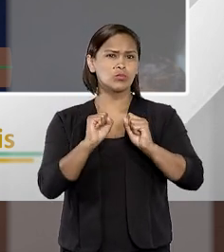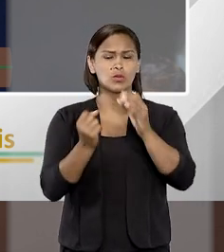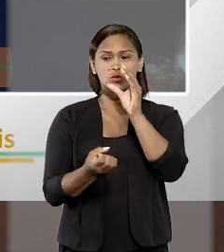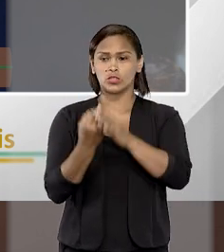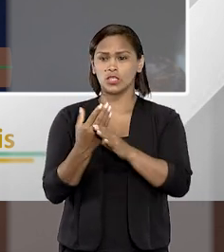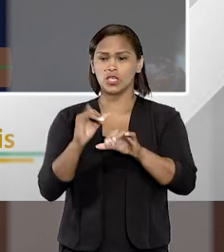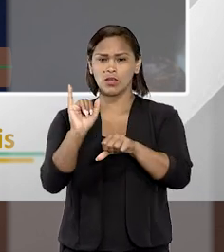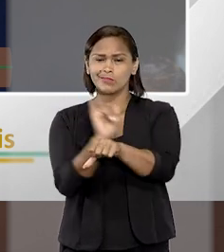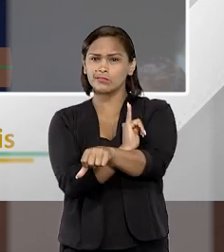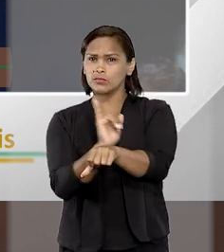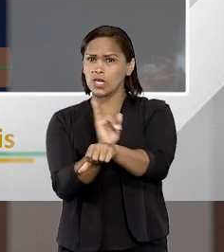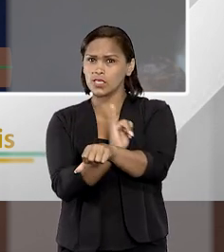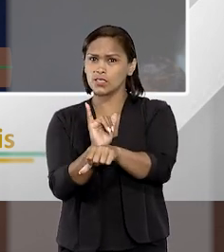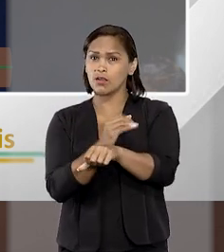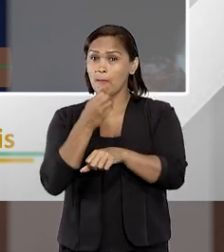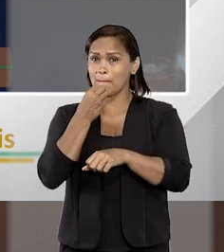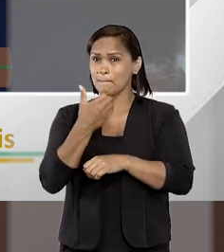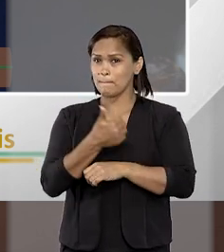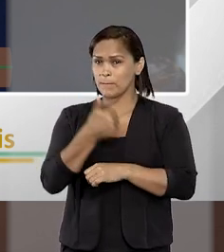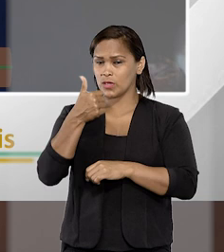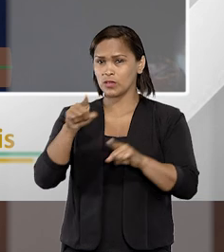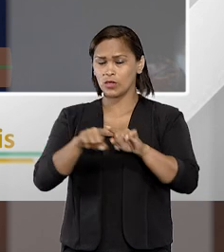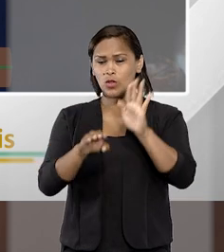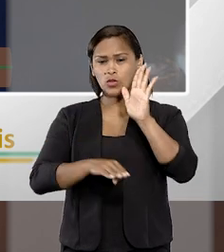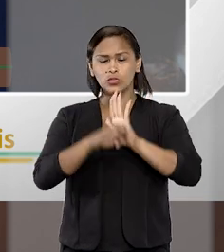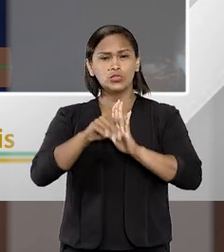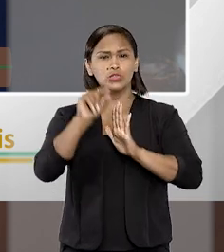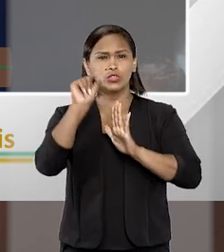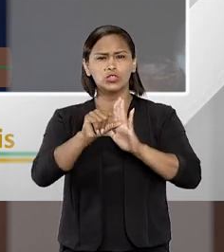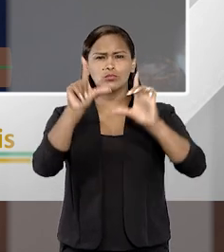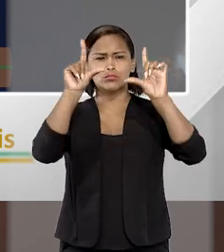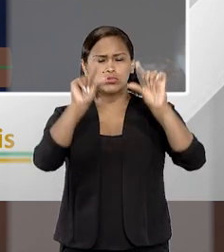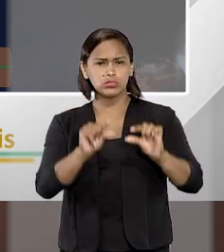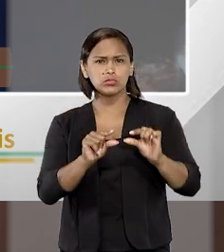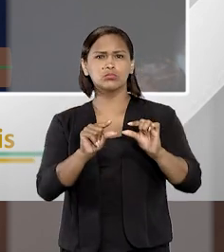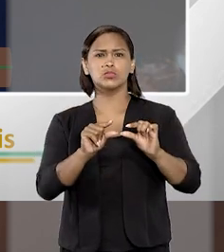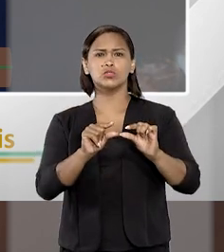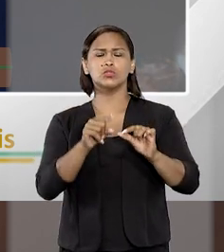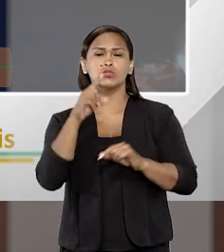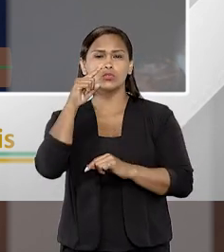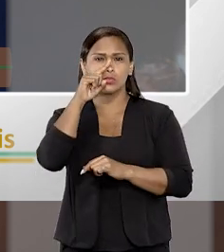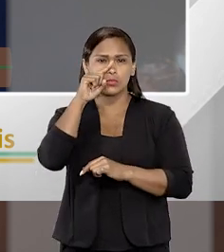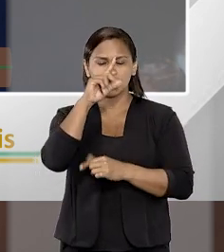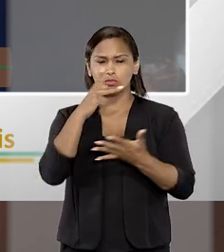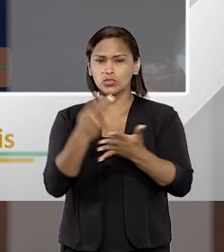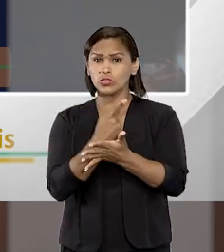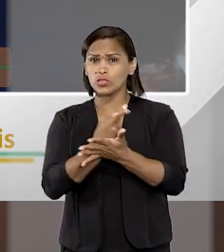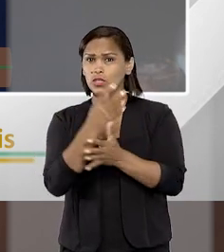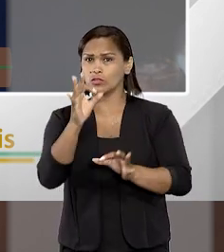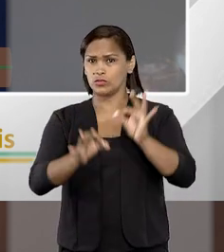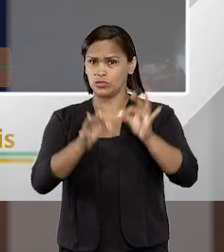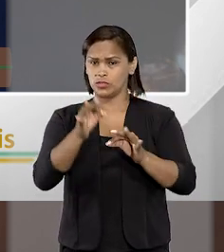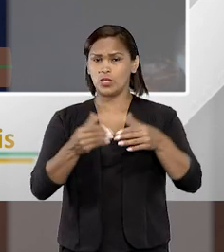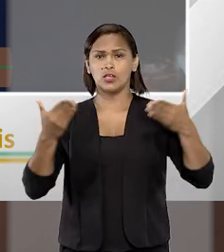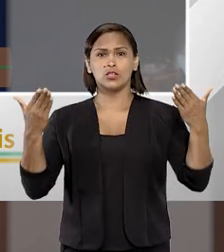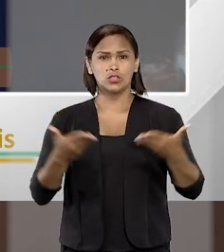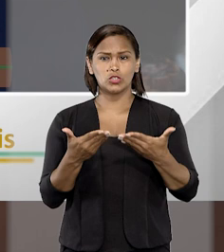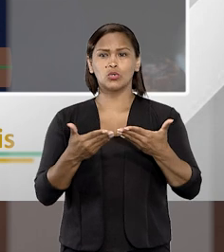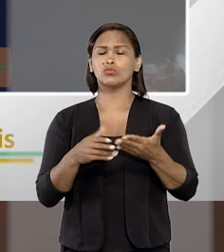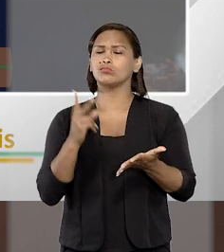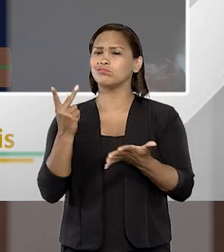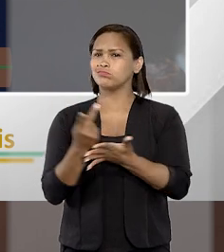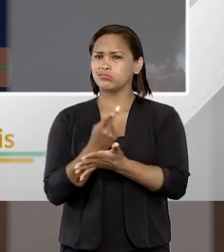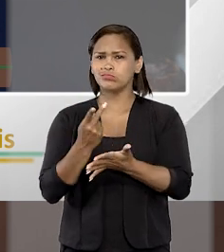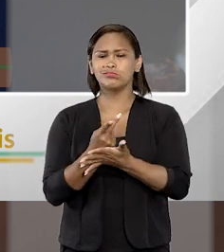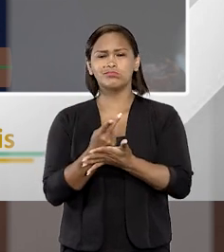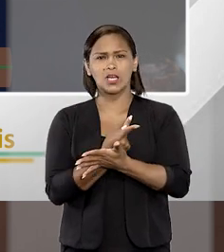criar mecanismos de ao menos minimização dos riscos de erros Judiciários e hoje estão muito